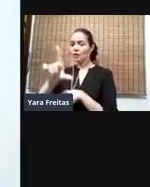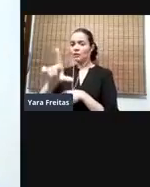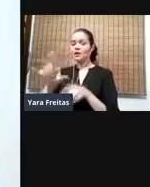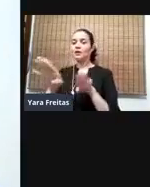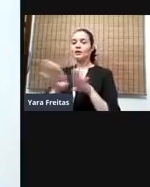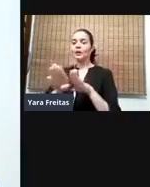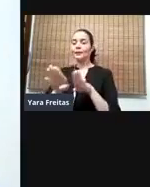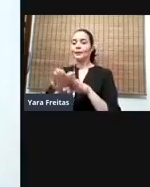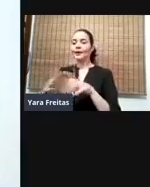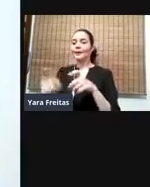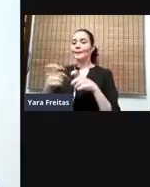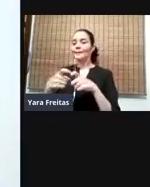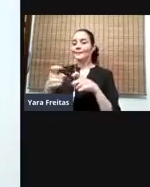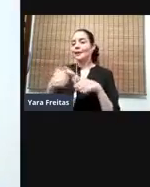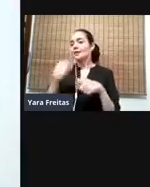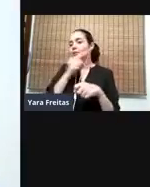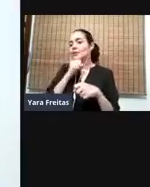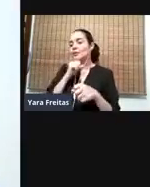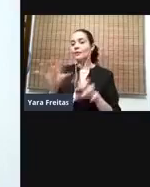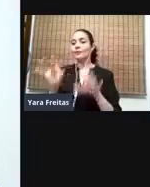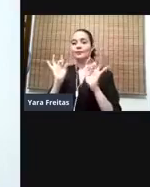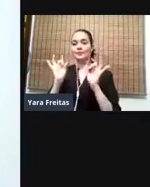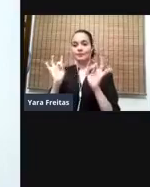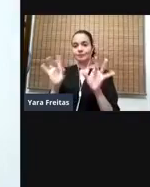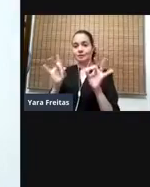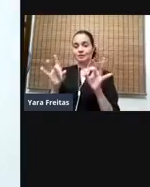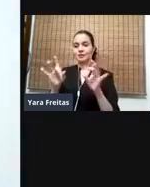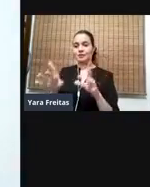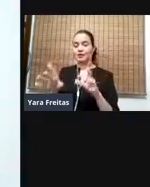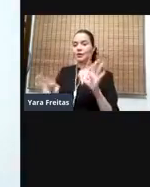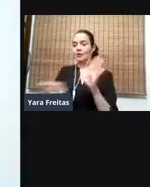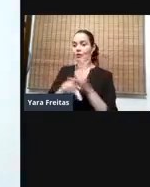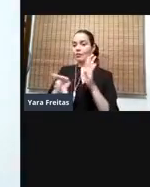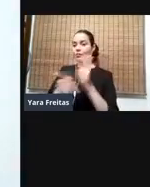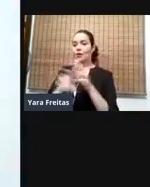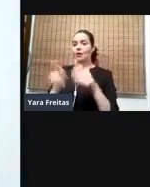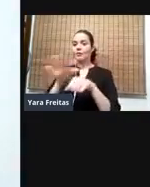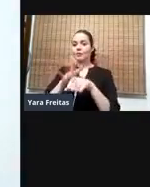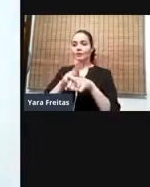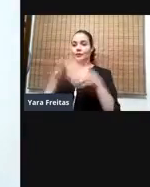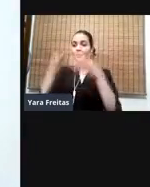do ambulatório de Alzheimer de Londrina.